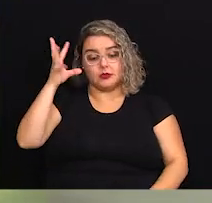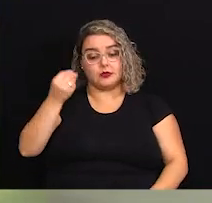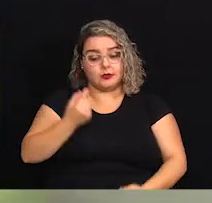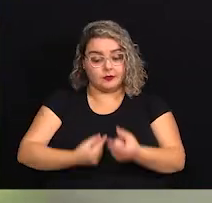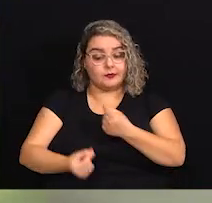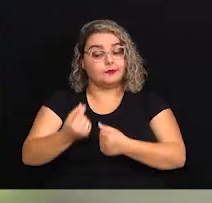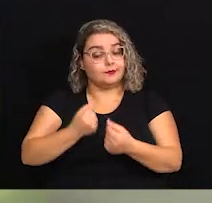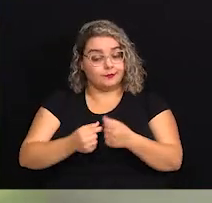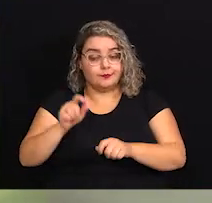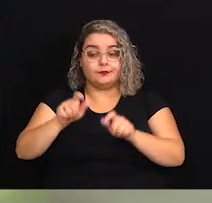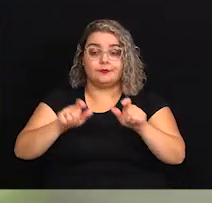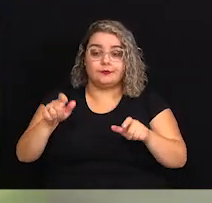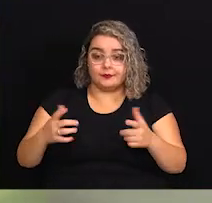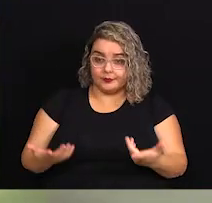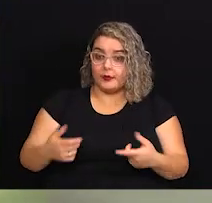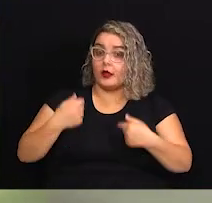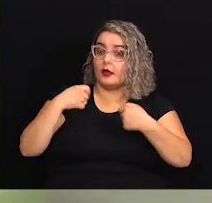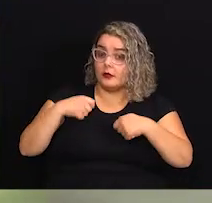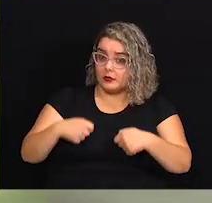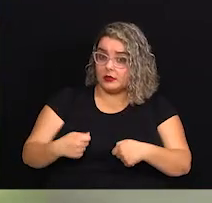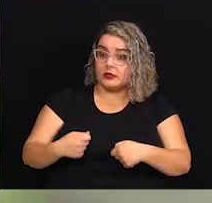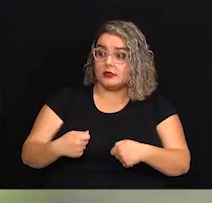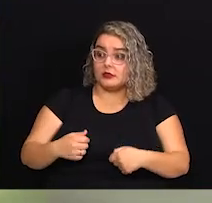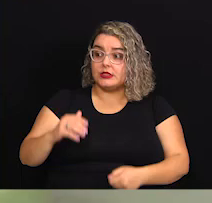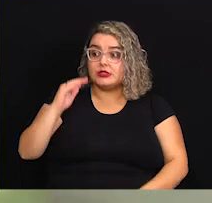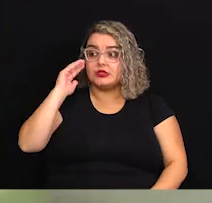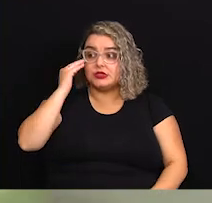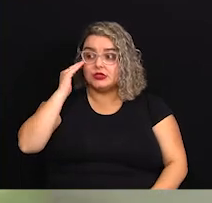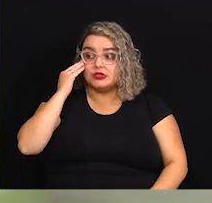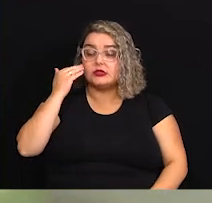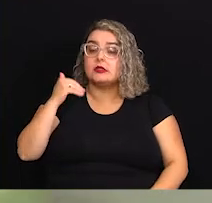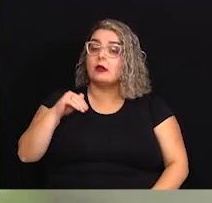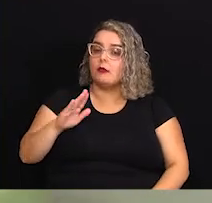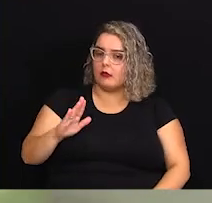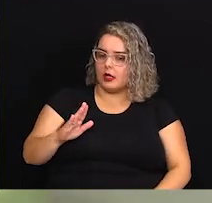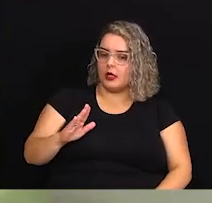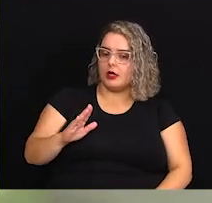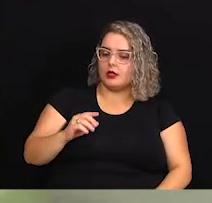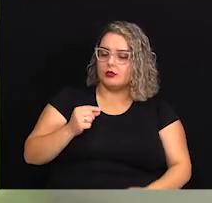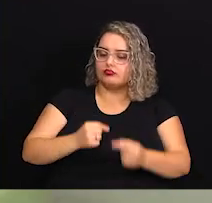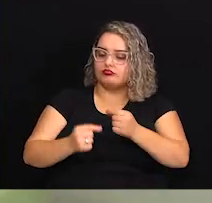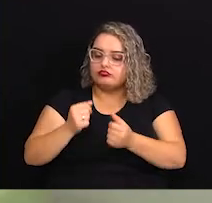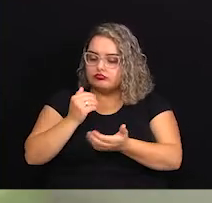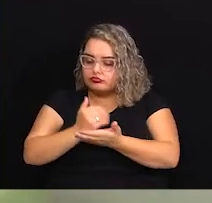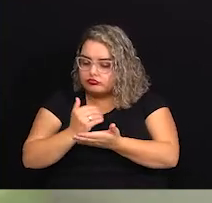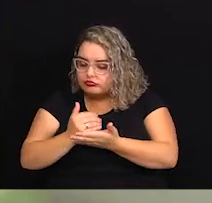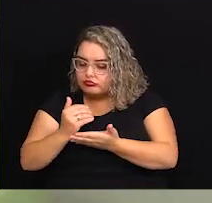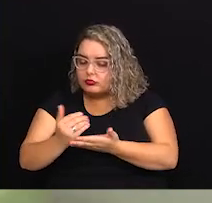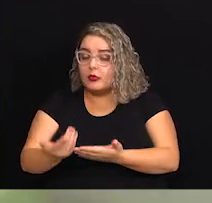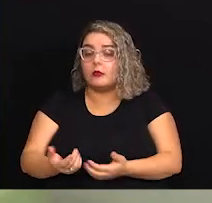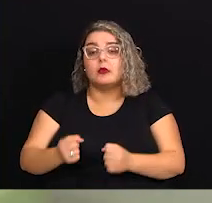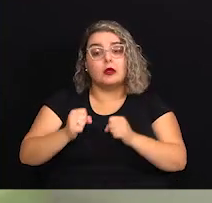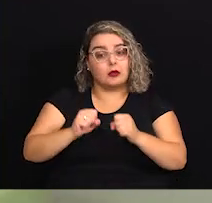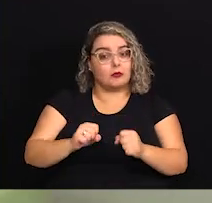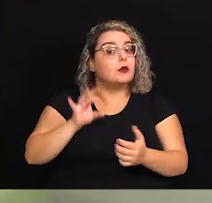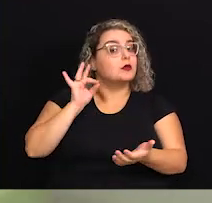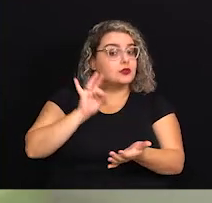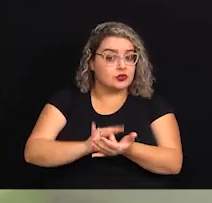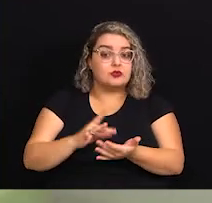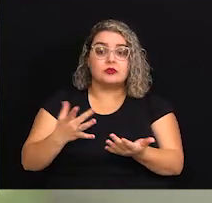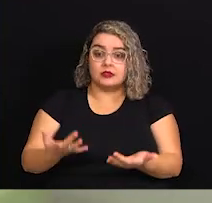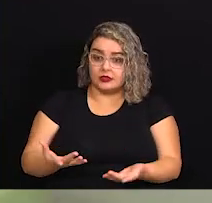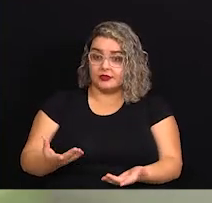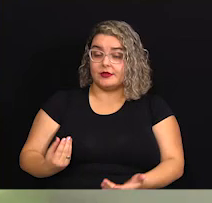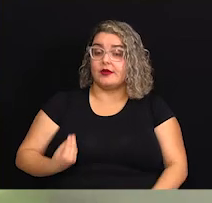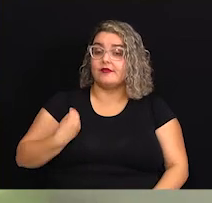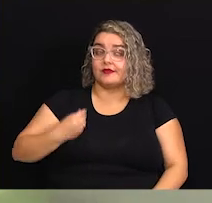conhecimento financeiro. As pessoas estão precisando muito de entender um pouco mais sobre finanças e para que elas possam de verdade